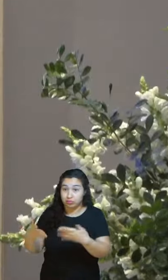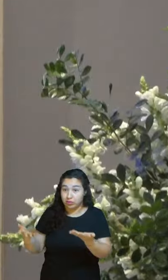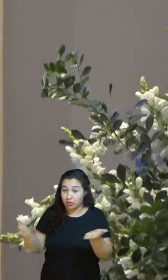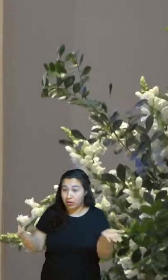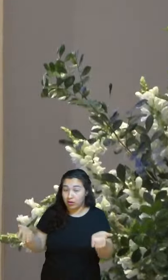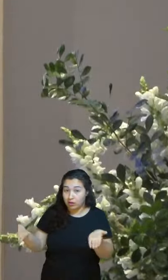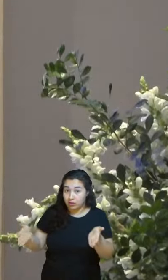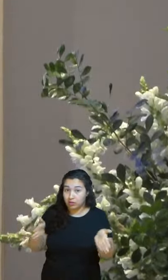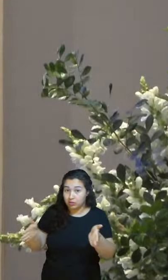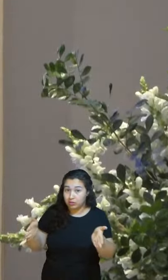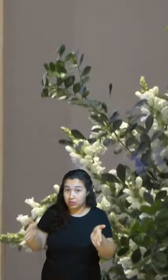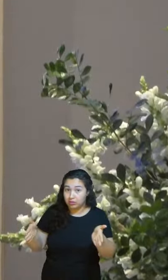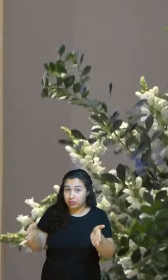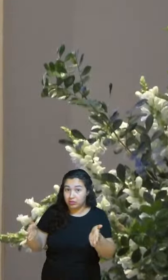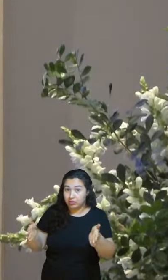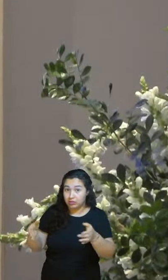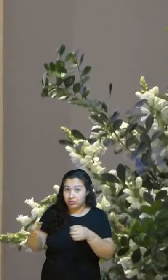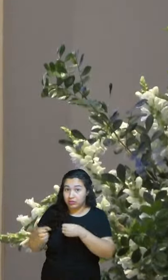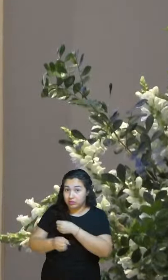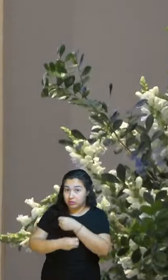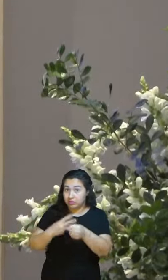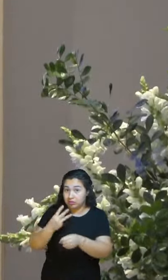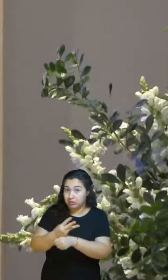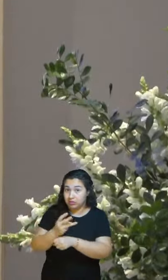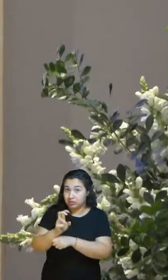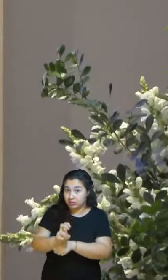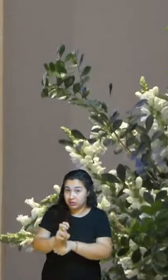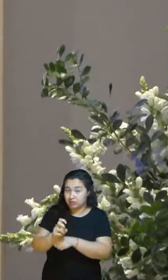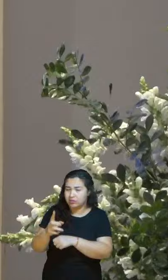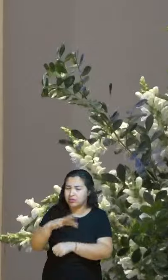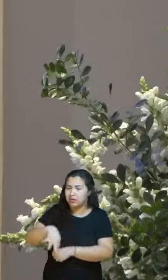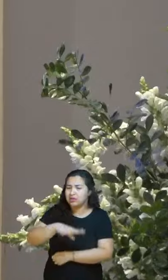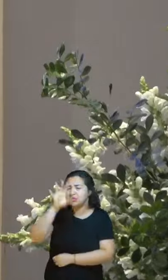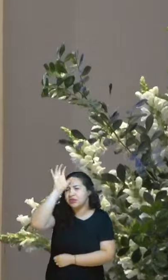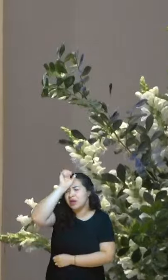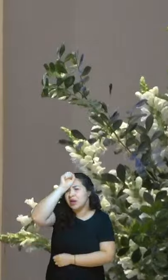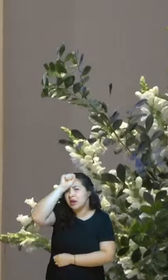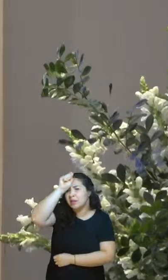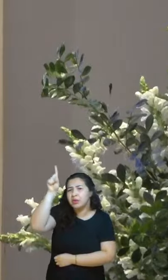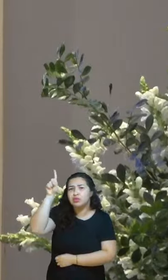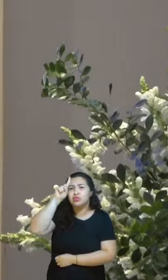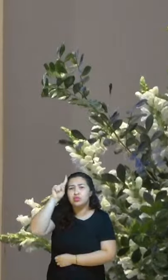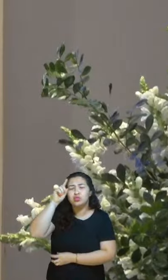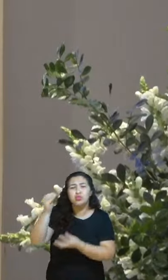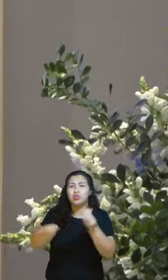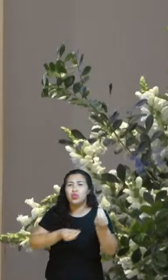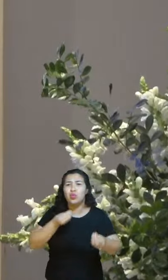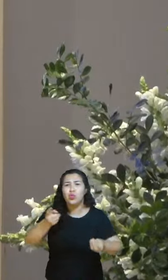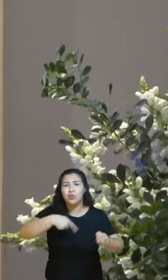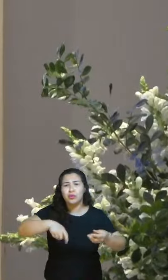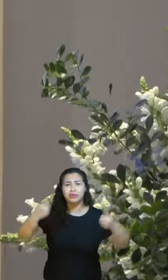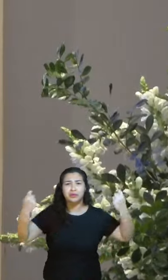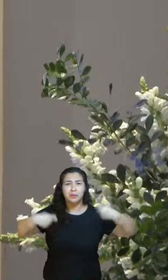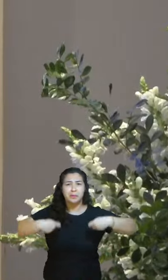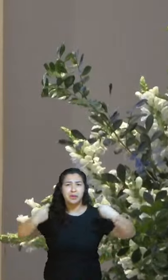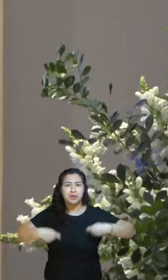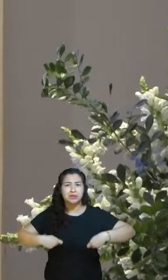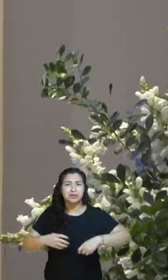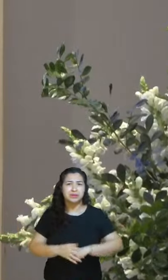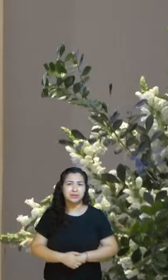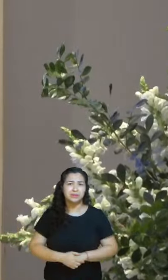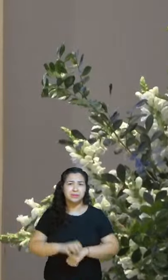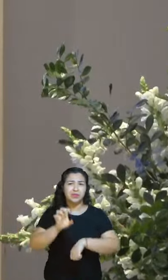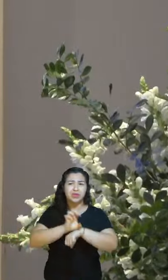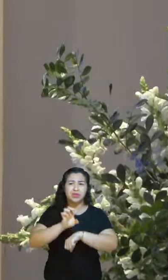do Estado nós vamos aprendendo diuturnamente as necessidades que o o Estado